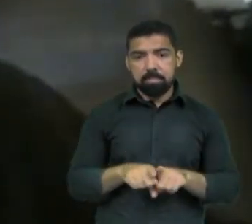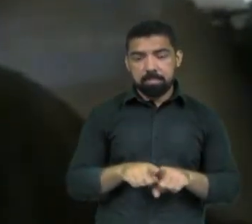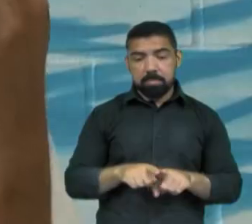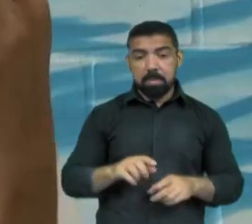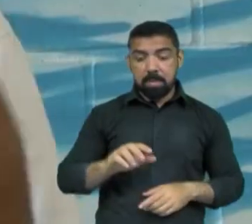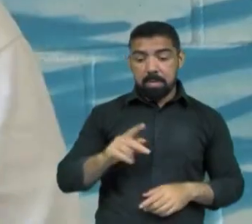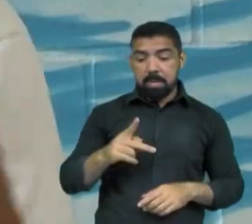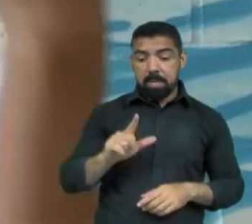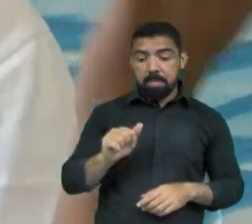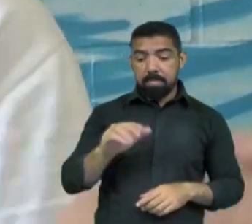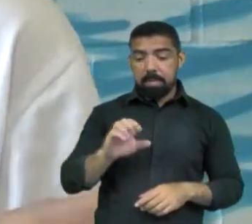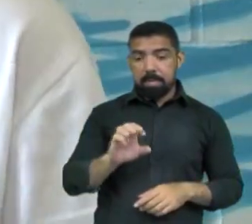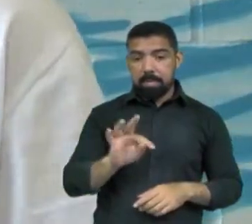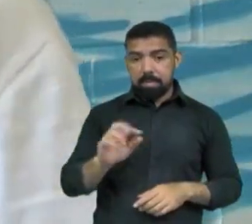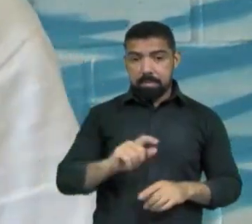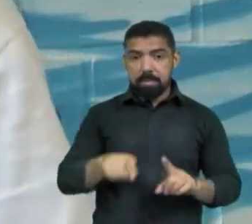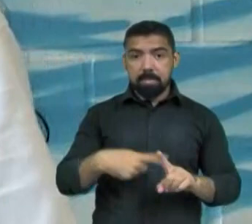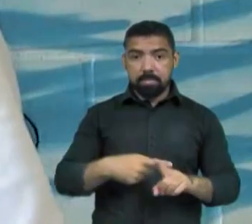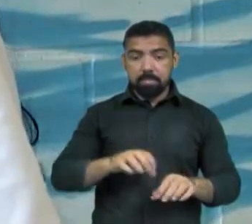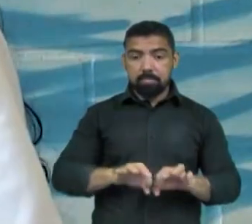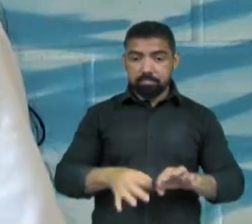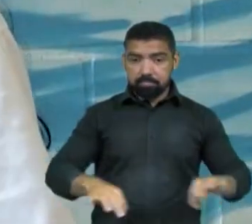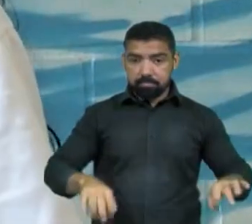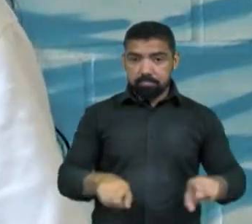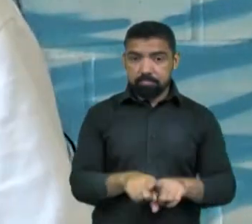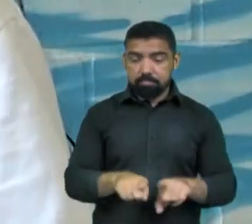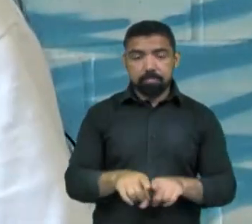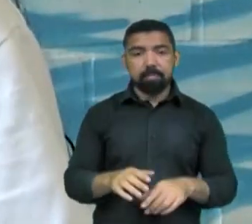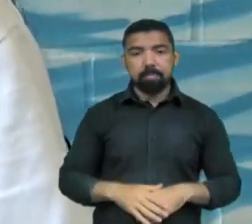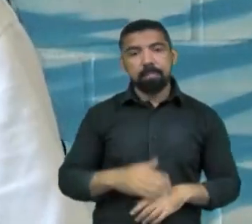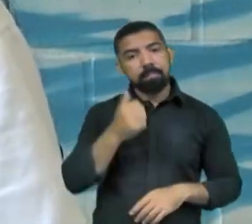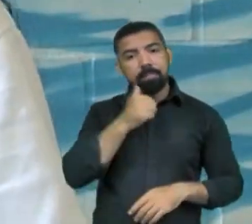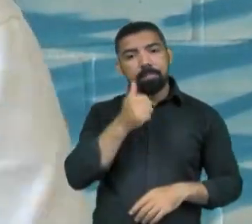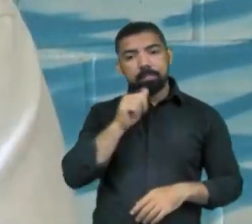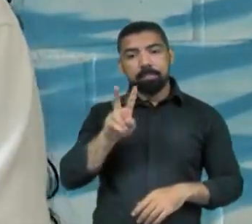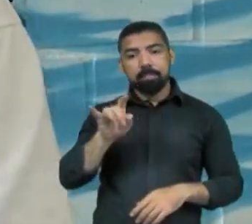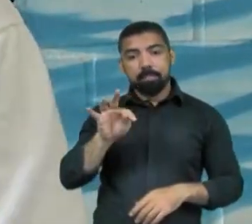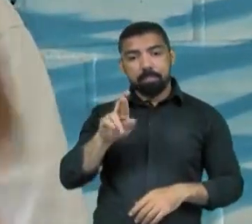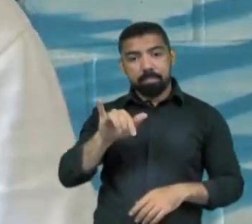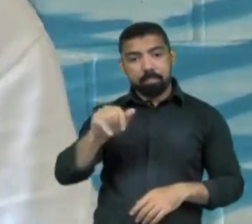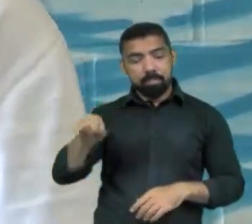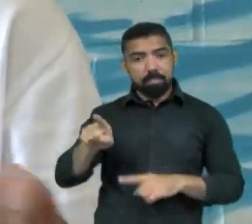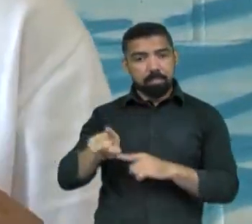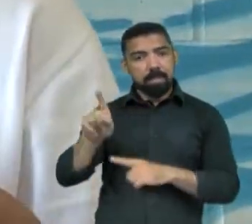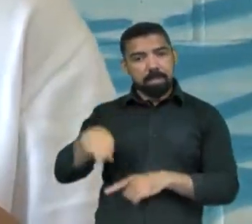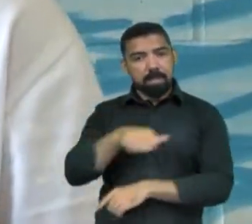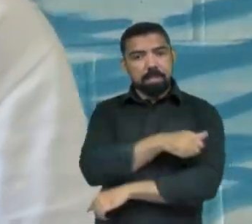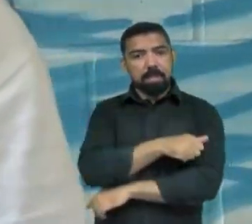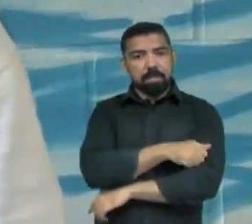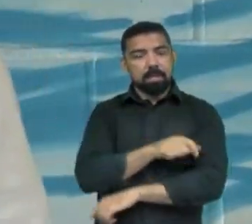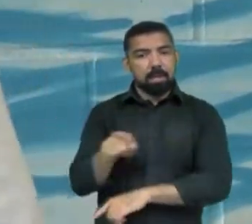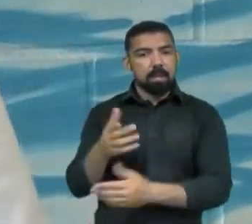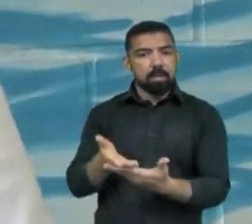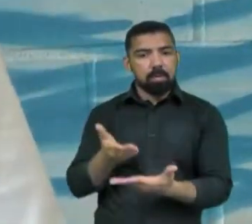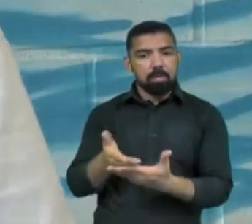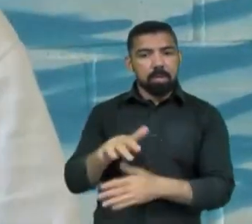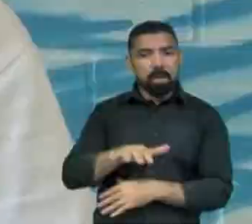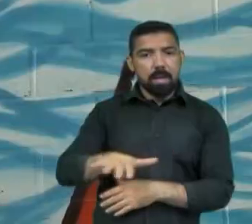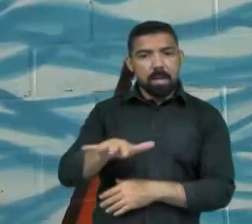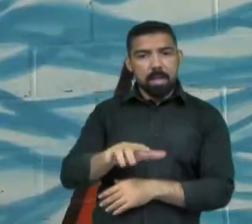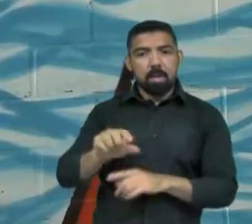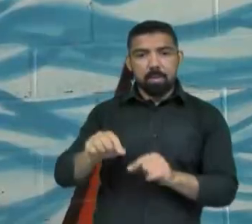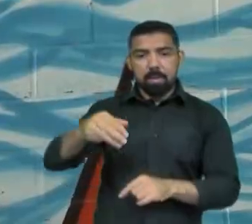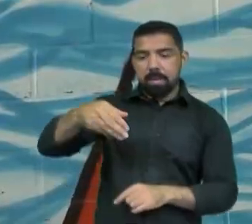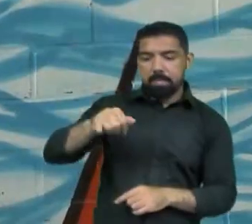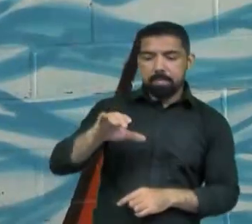do pulmão. Vitória é aluna do curso de Ciências Ambientais da UFC. Ela tem trabalhado com microplásticos nas águas marinhas,